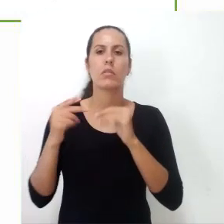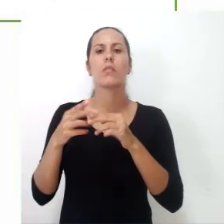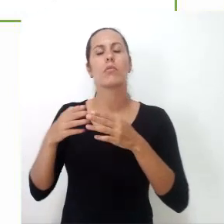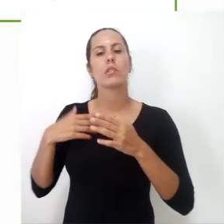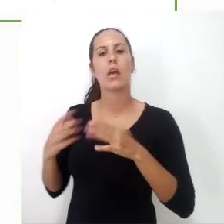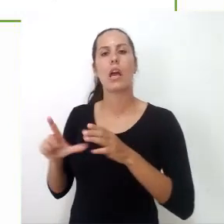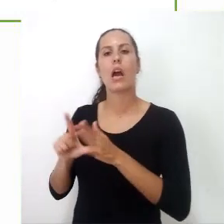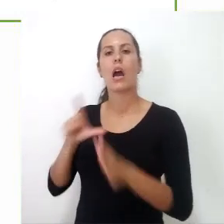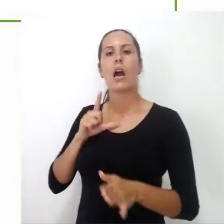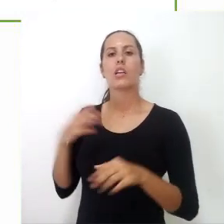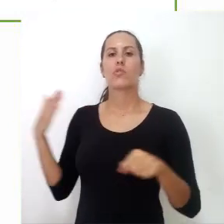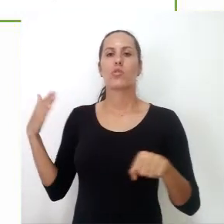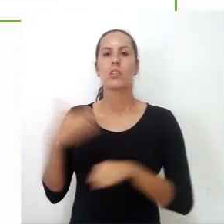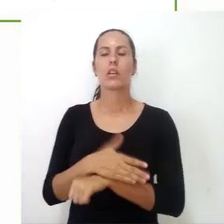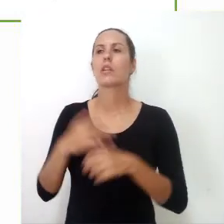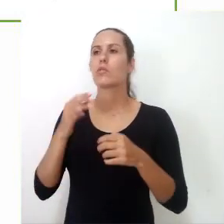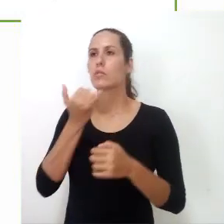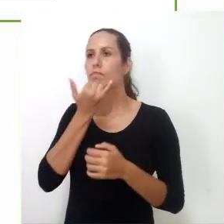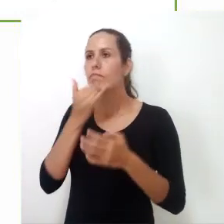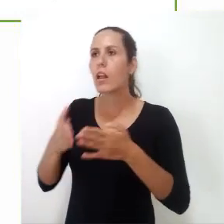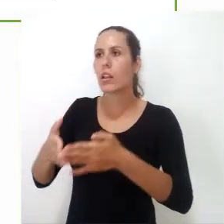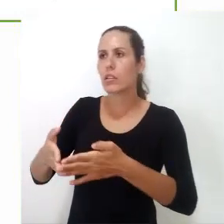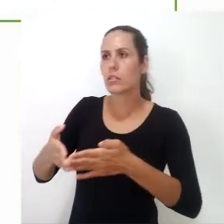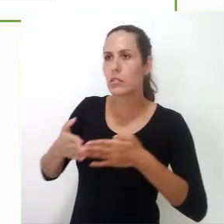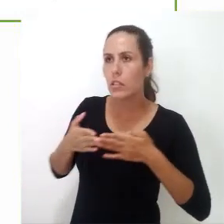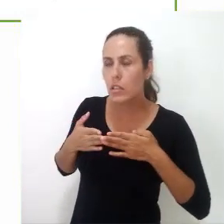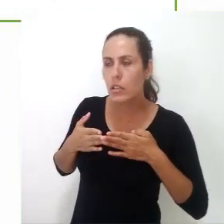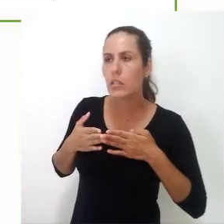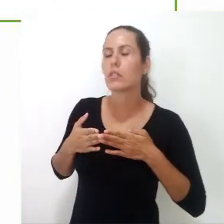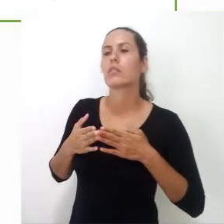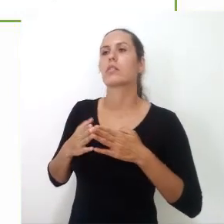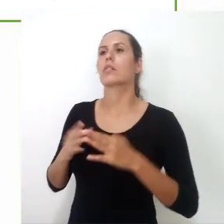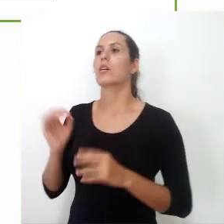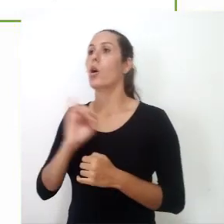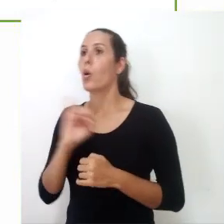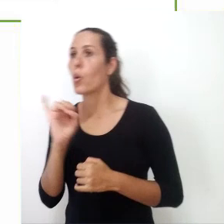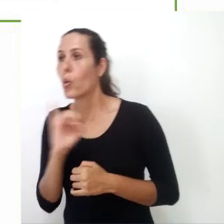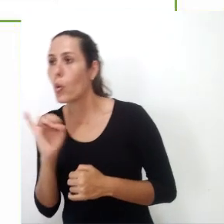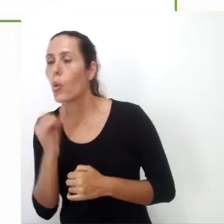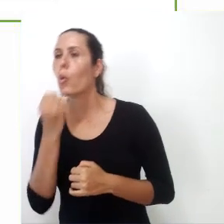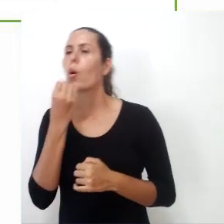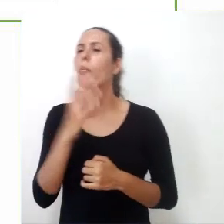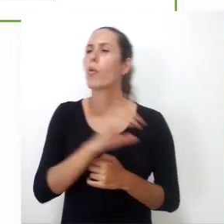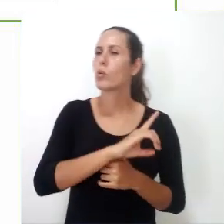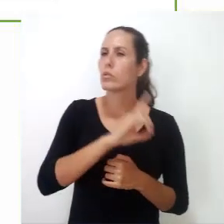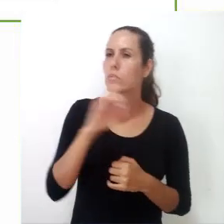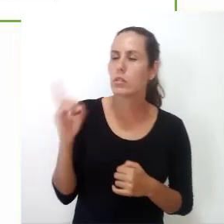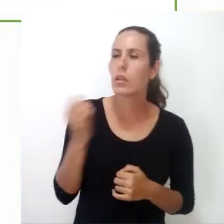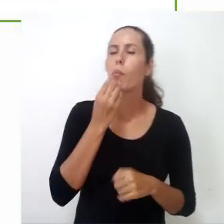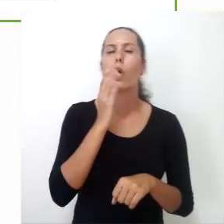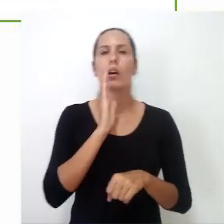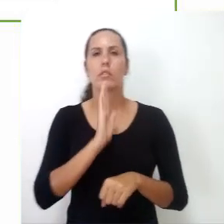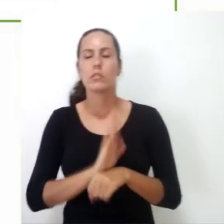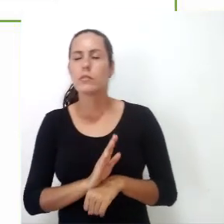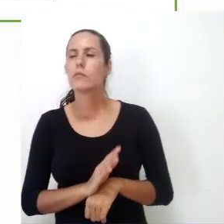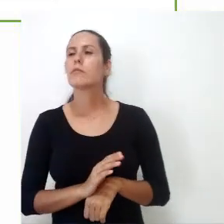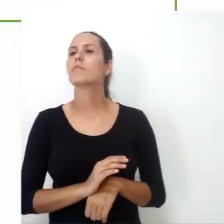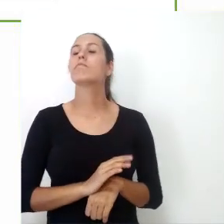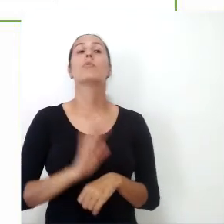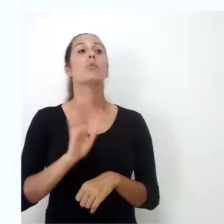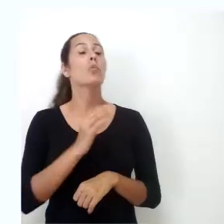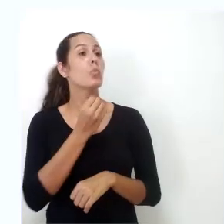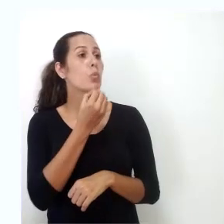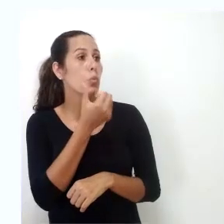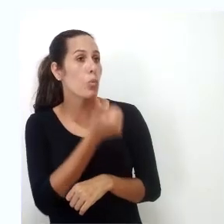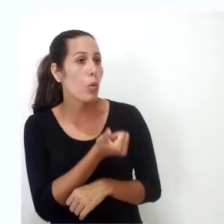pedir licença para entrar em um lugar ou pedir licença para sair, cumprimentar as pessoas.